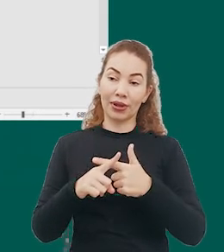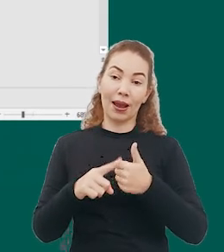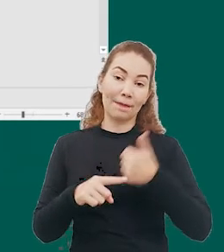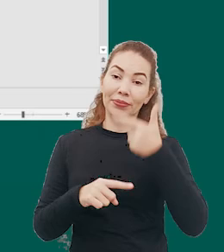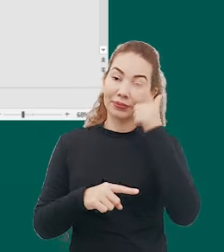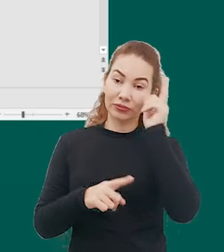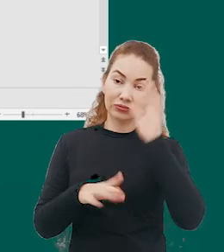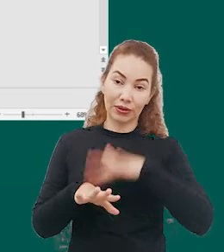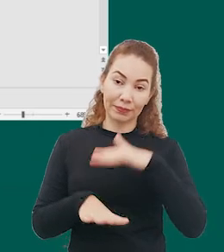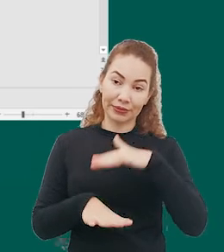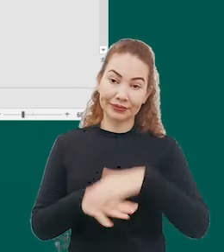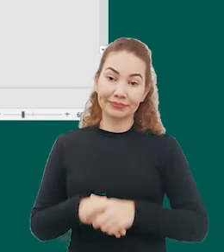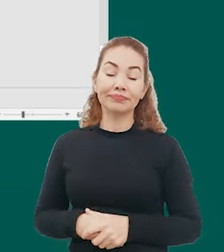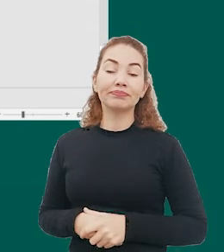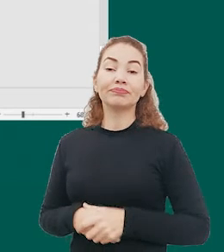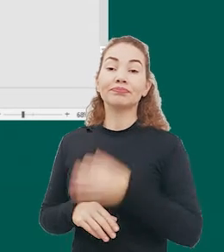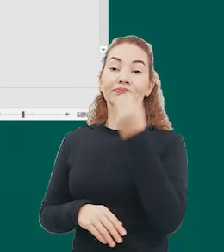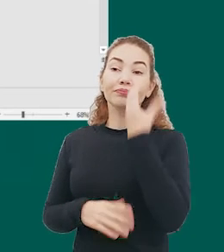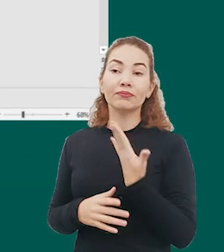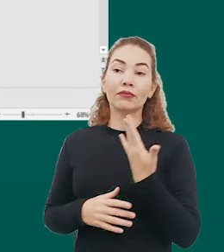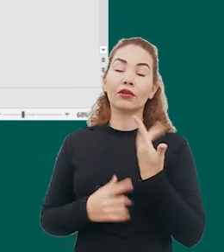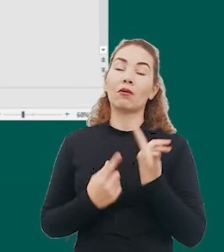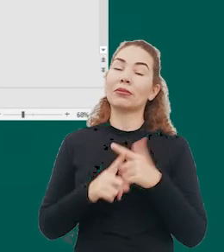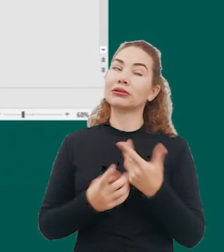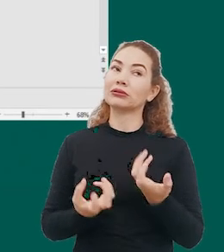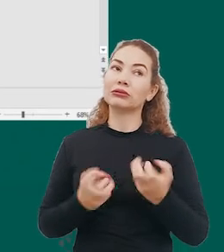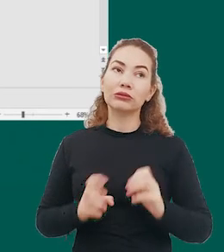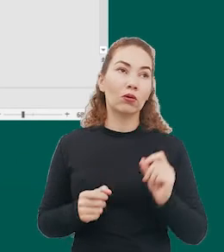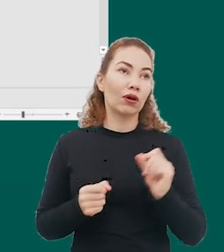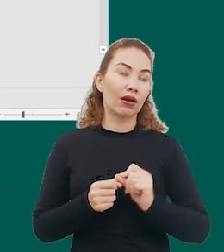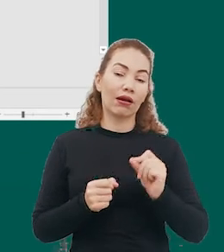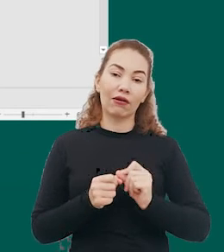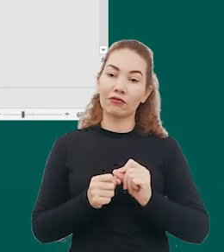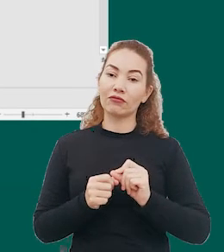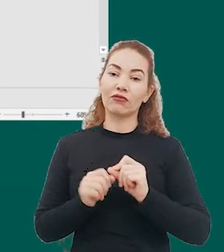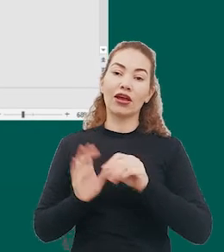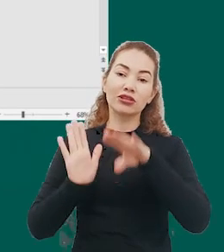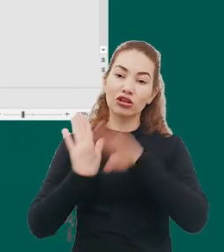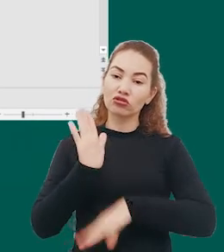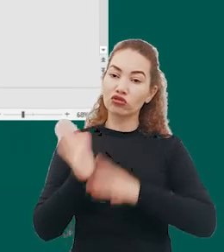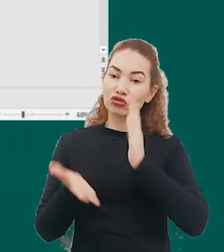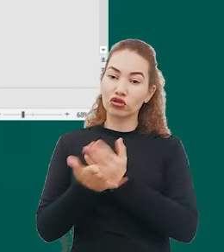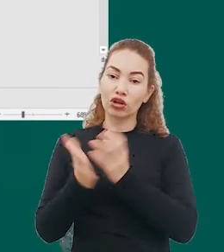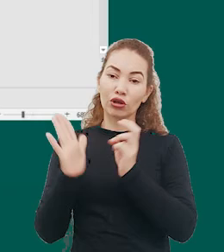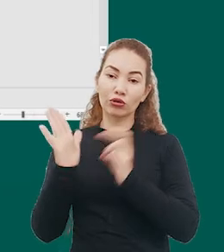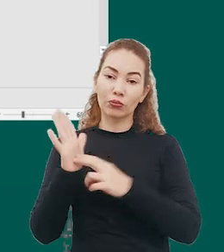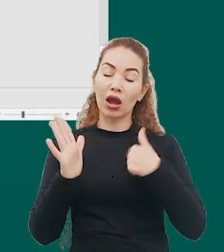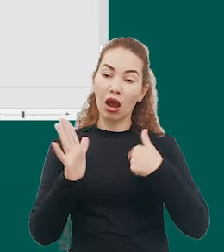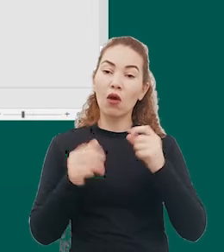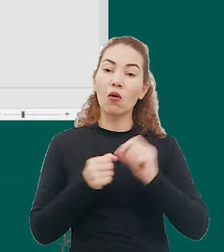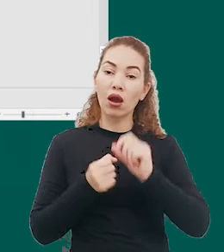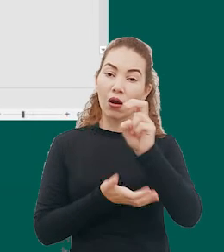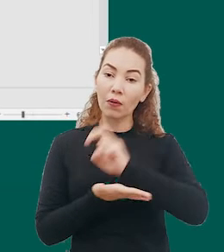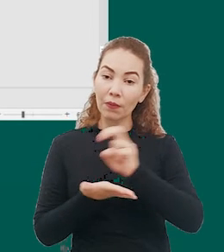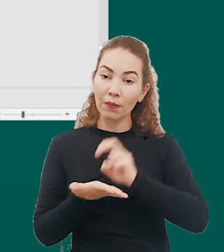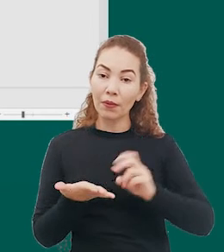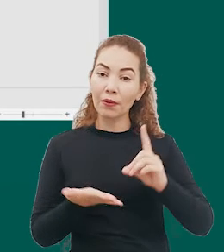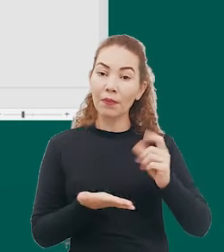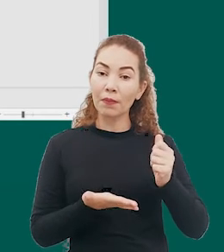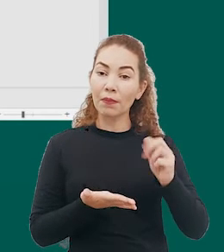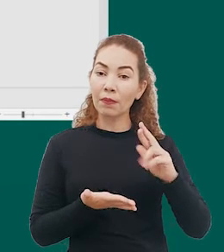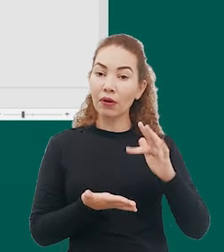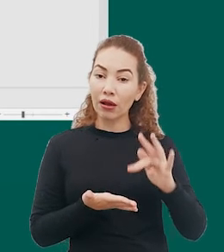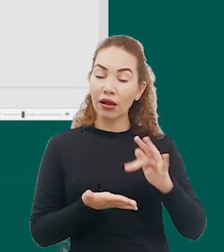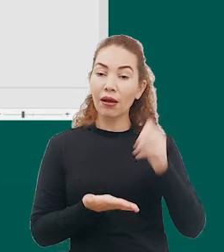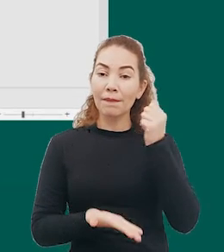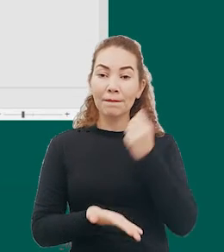mais possível. Bom, mas eu não quero fazer débito em conta. Eu vou imprimir o DARF e vou